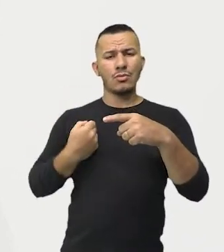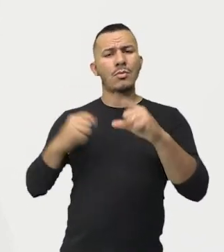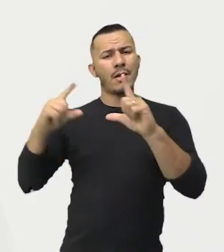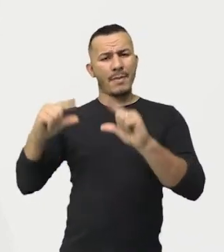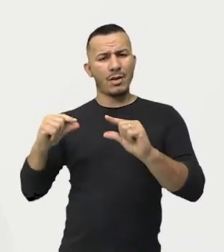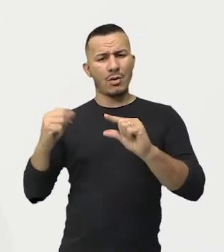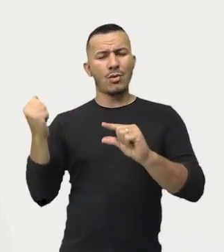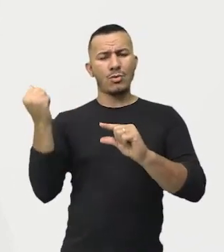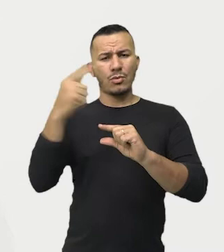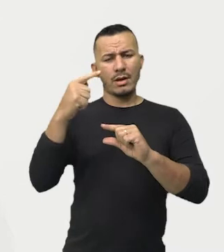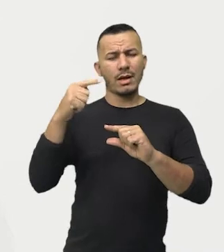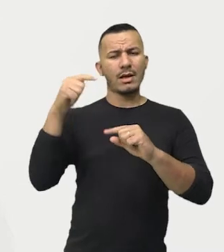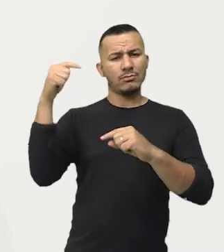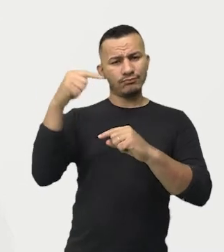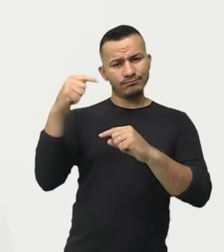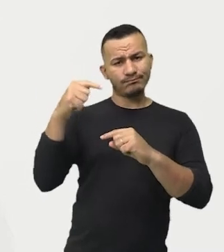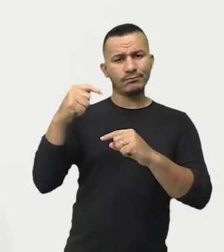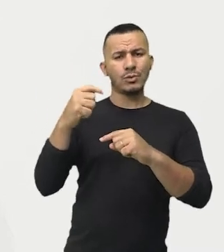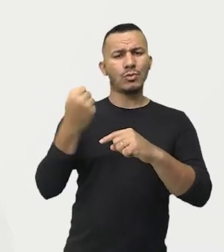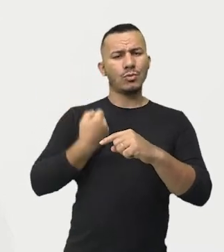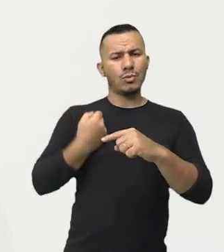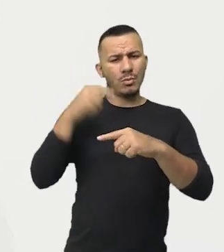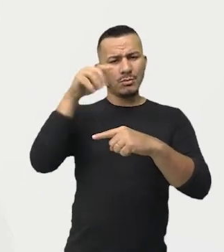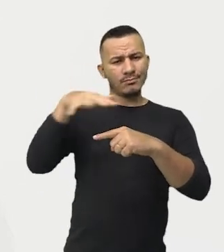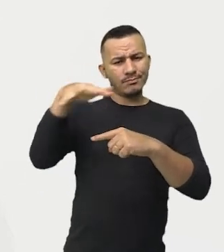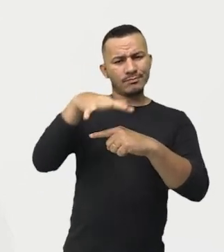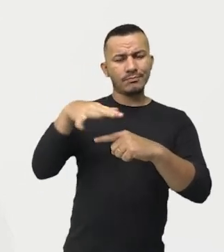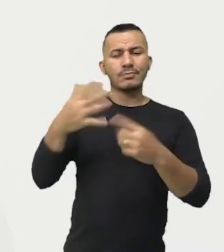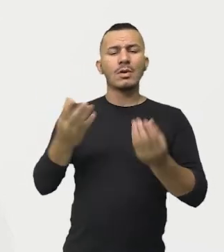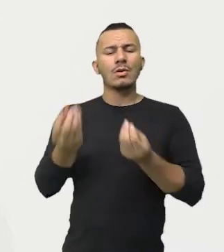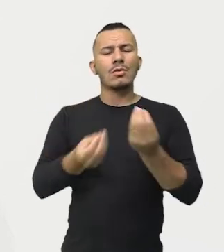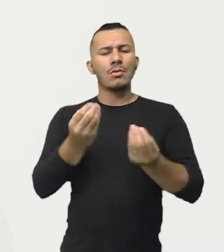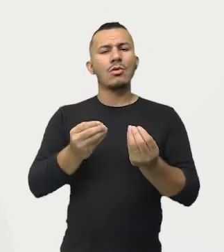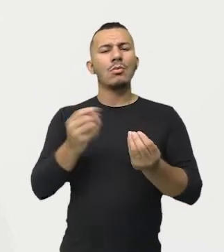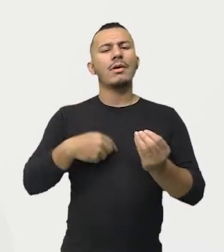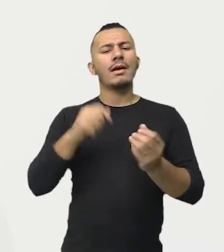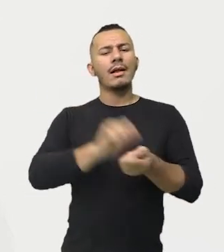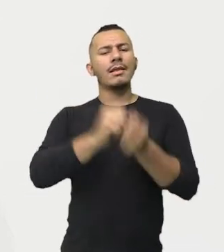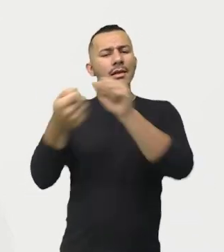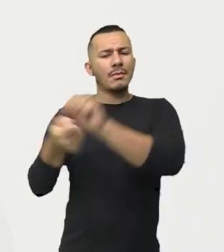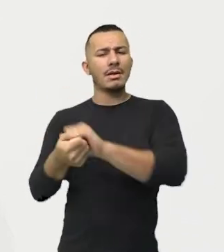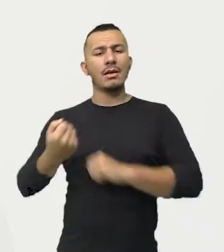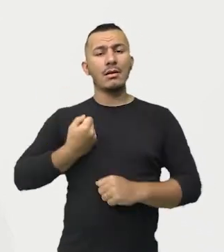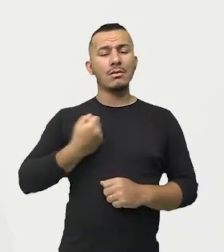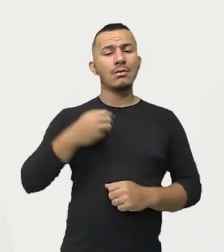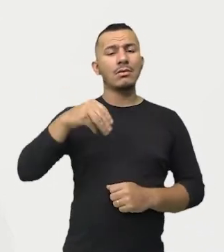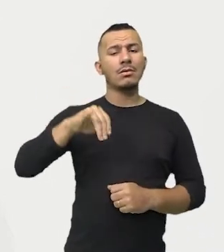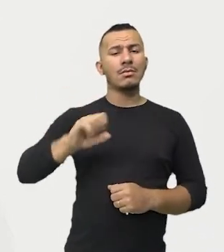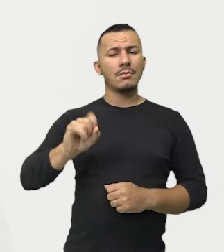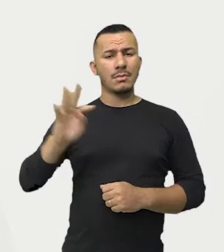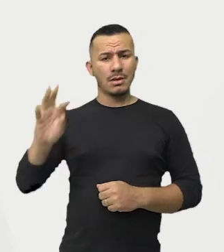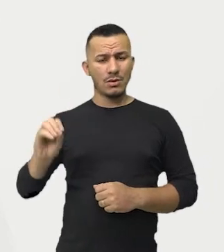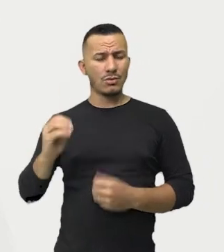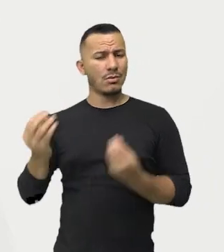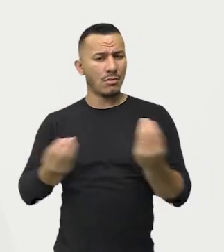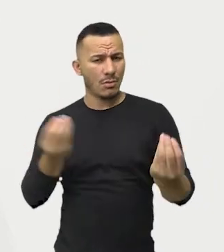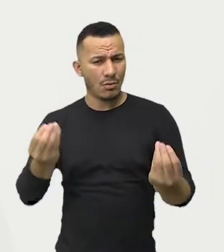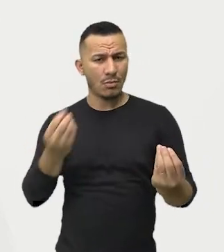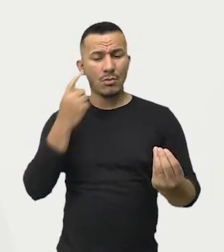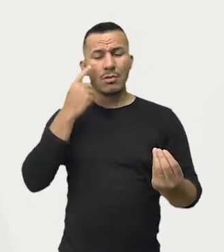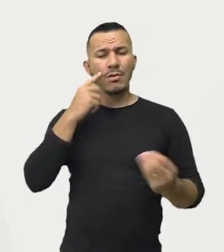que o numerador, e aí nós precisamos escrevê-la na forma mista. E aí, pessoal, tu tem que lembrar, para escrever na forma